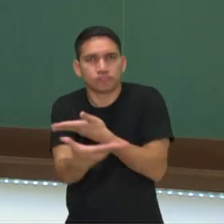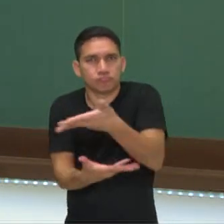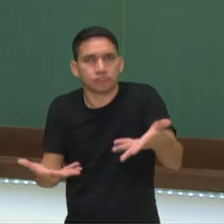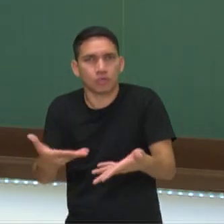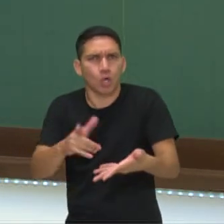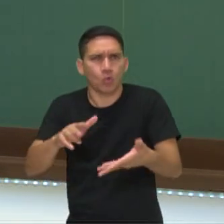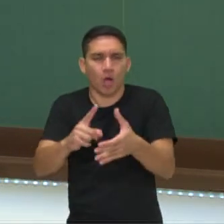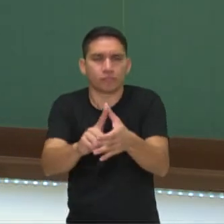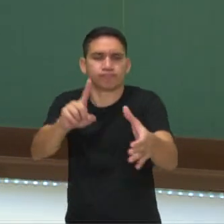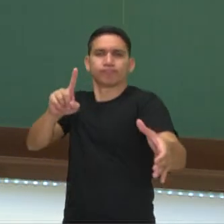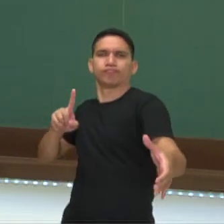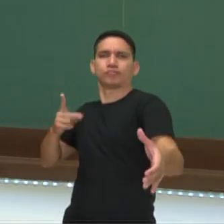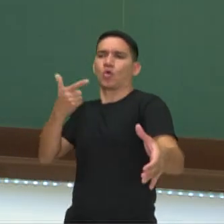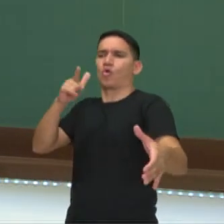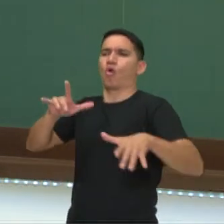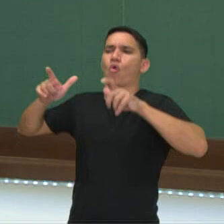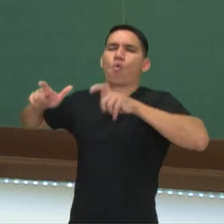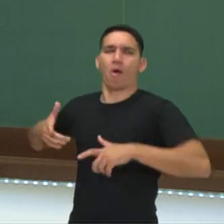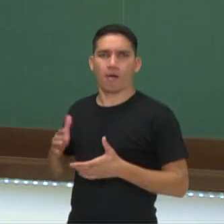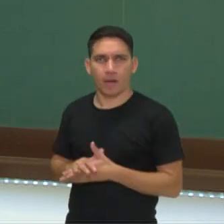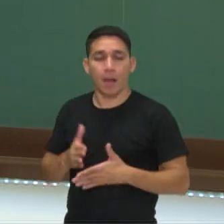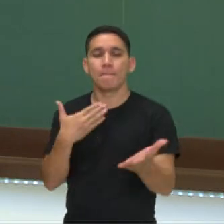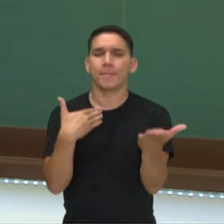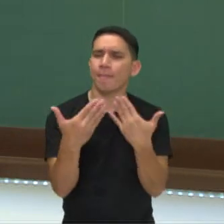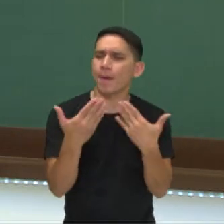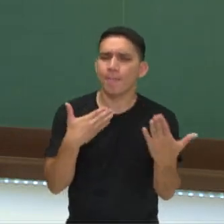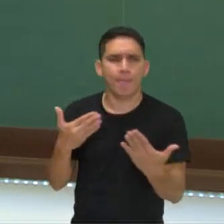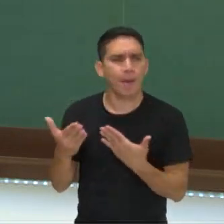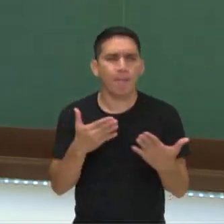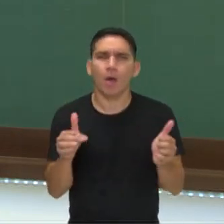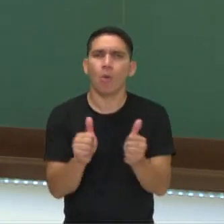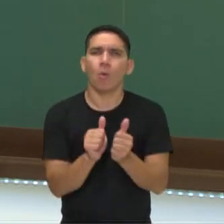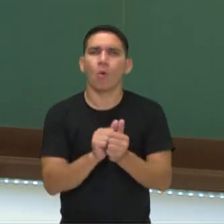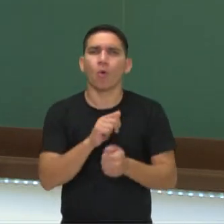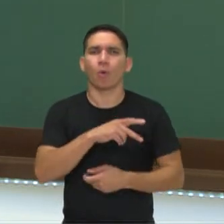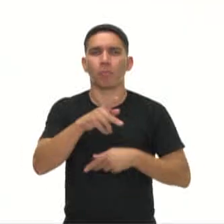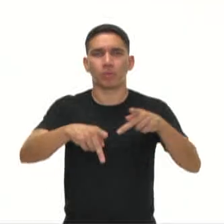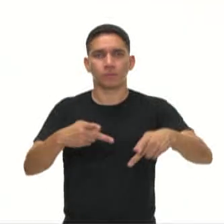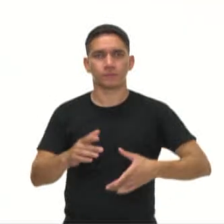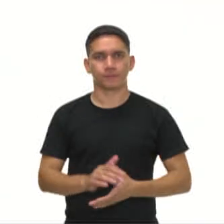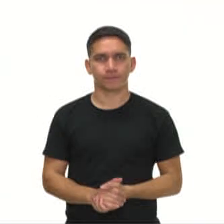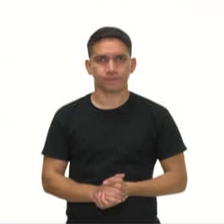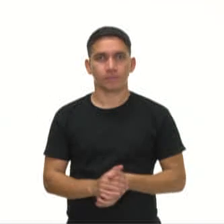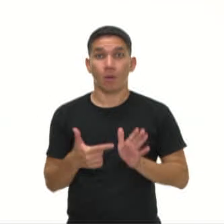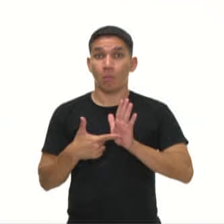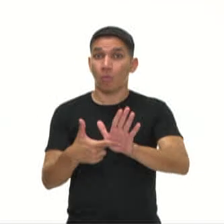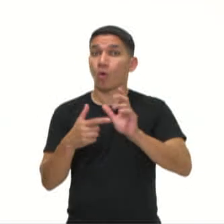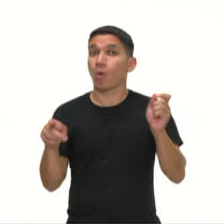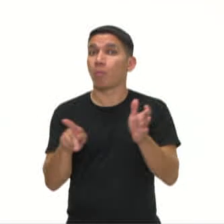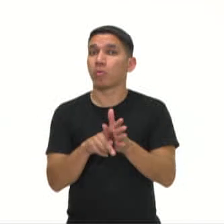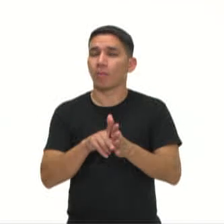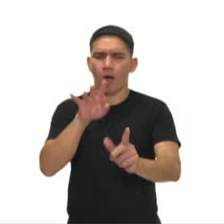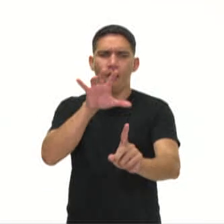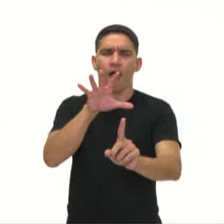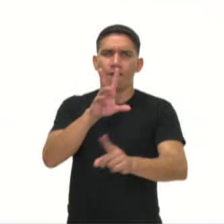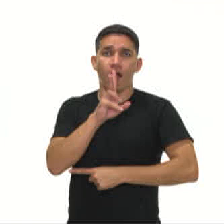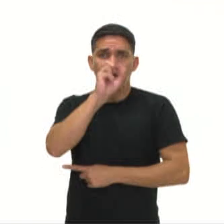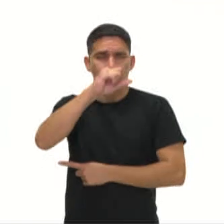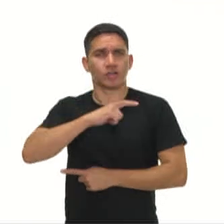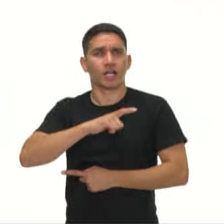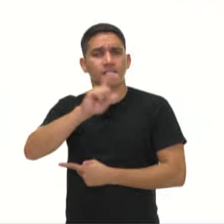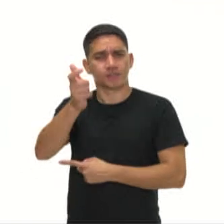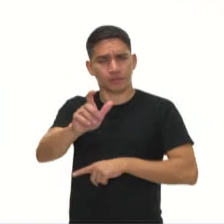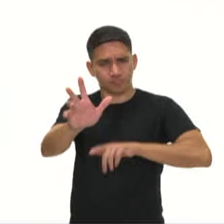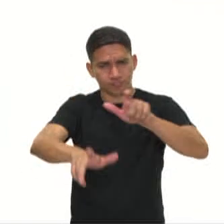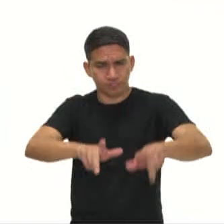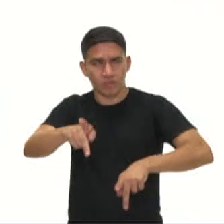está distante num palácio, está conversando com o povo. Mostrar a força da sua influência sobre os italianos